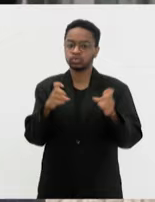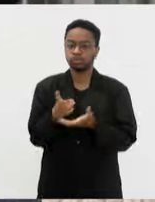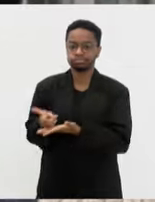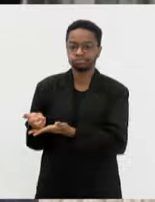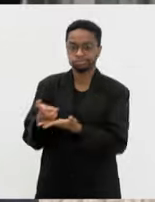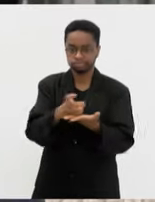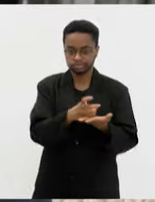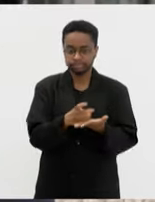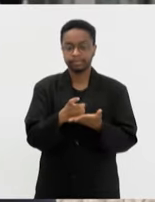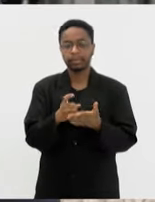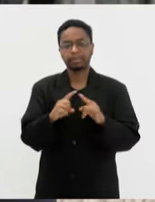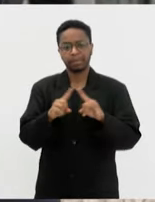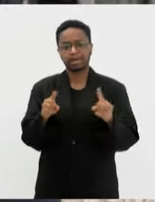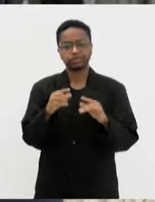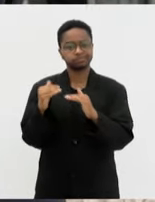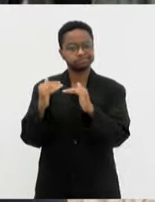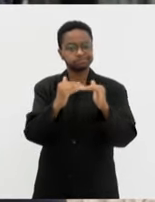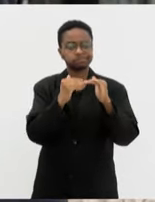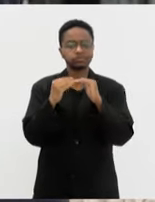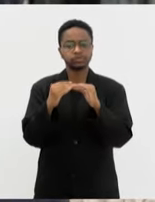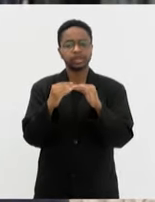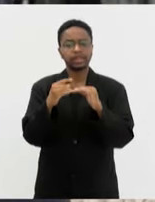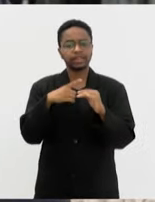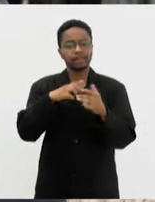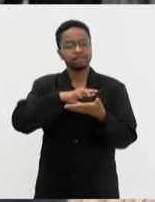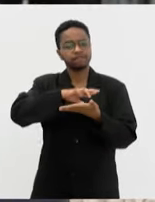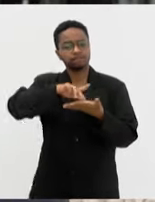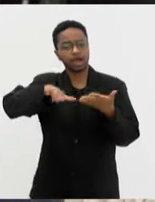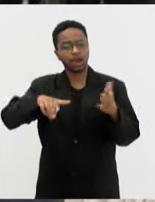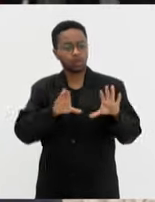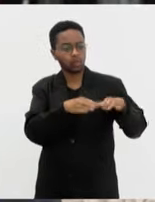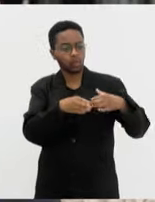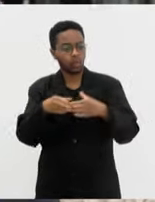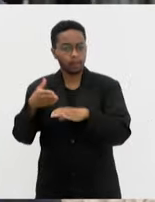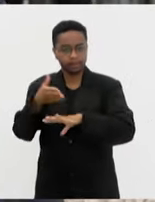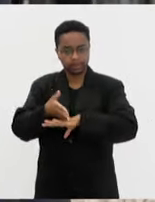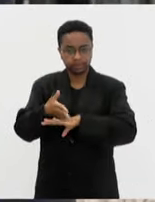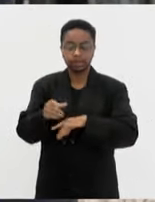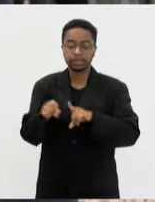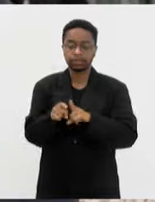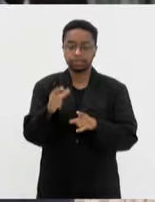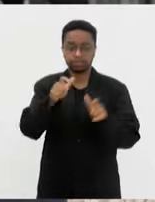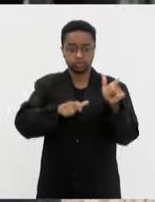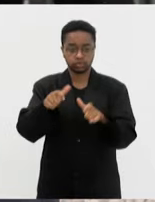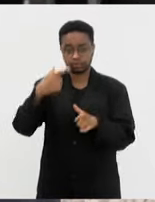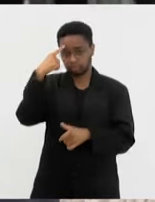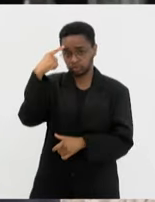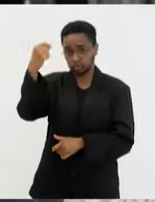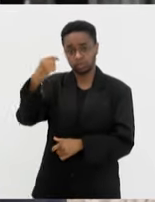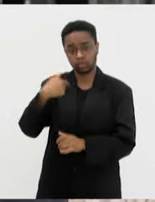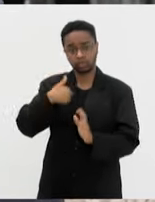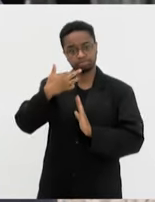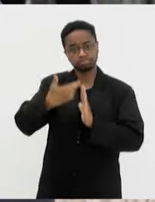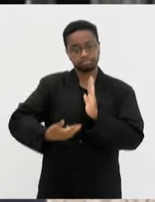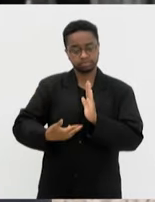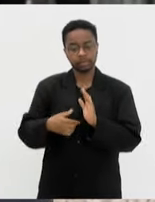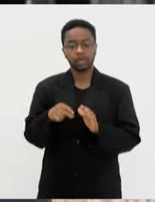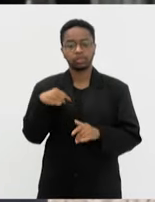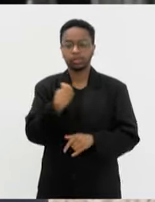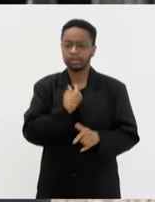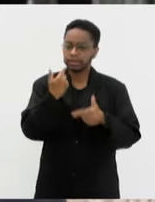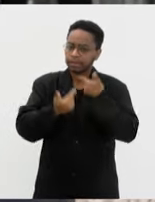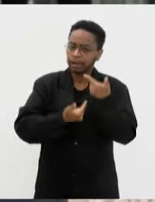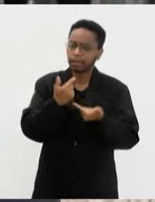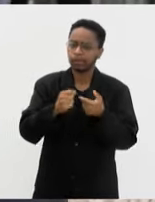Foi muito heterogênea, a composição com diferentes vertentes partidárias, eu tive a honra de ter sido escolhido relator. A gente fez um trabalho muito intenso